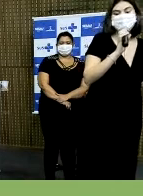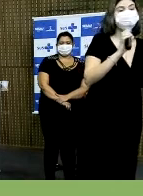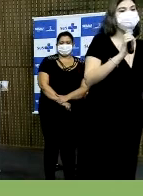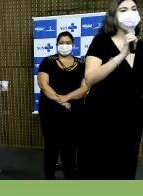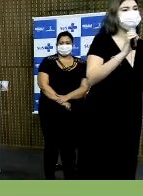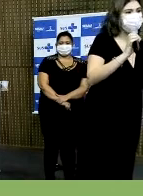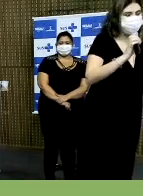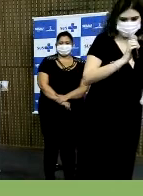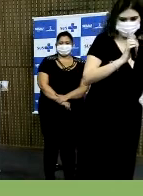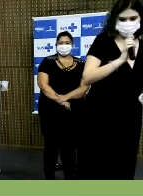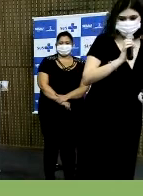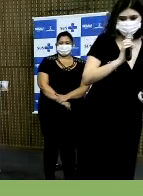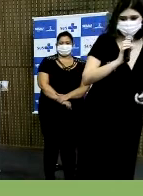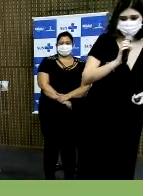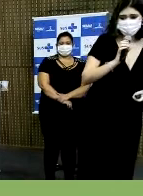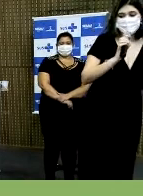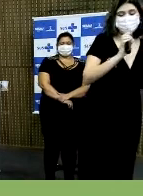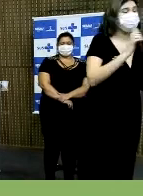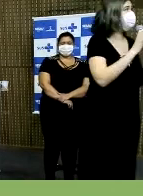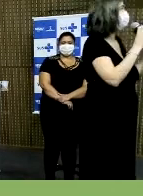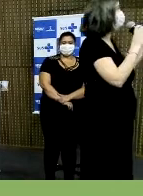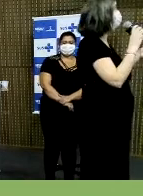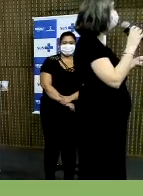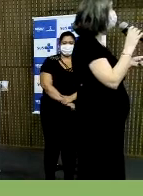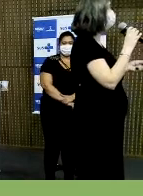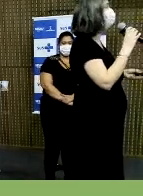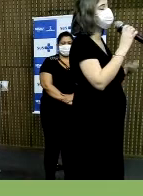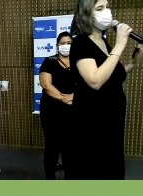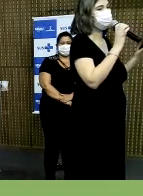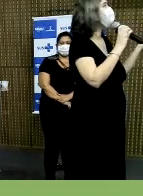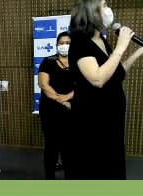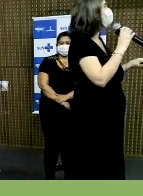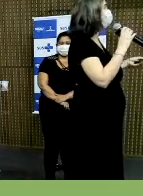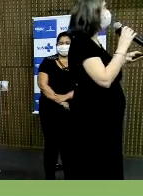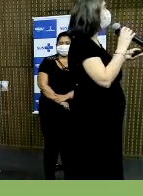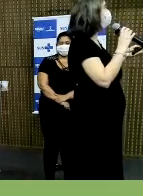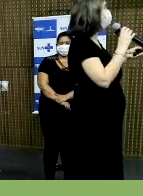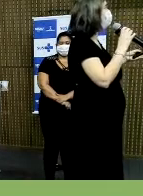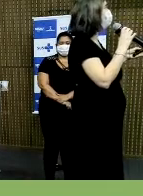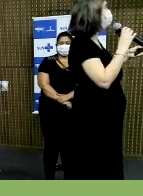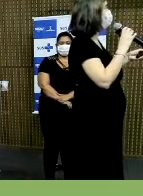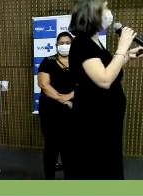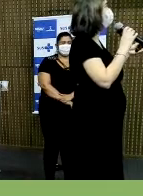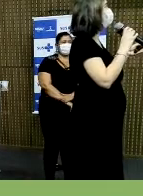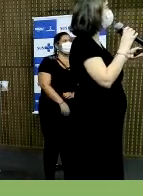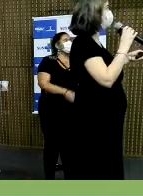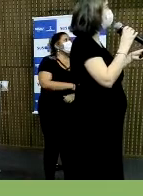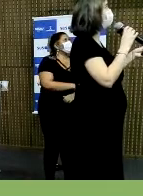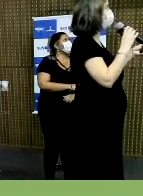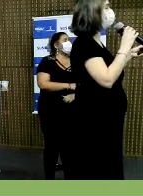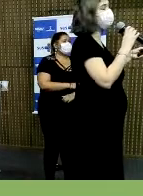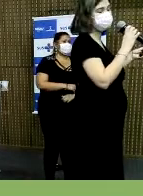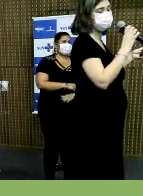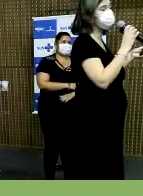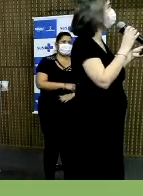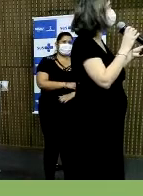nós estamos trabalhando. Realização do teste do pezinho, a gente também está, este ano, com 30%, já teve uma